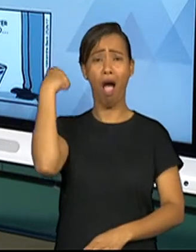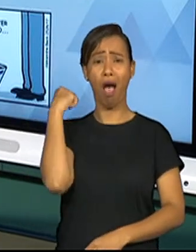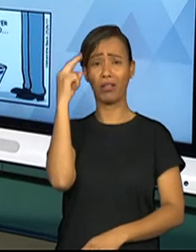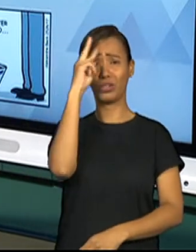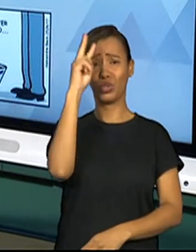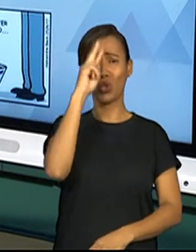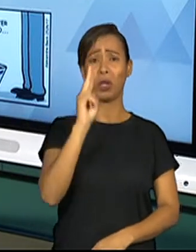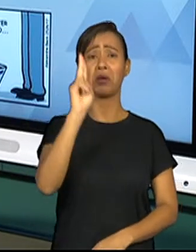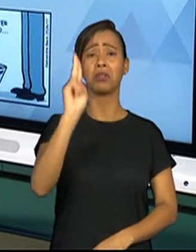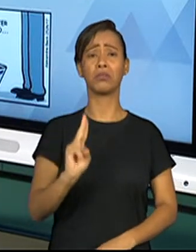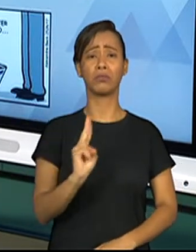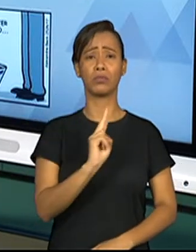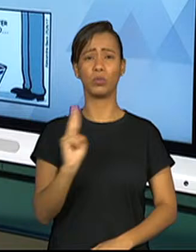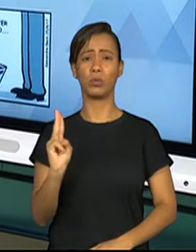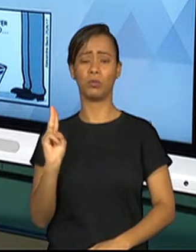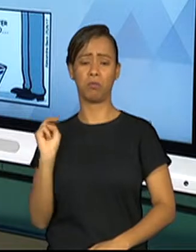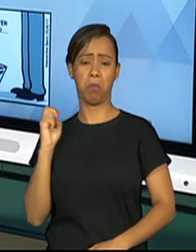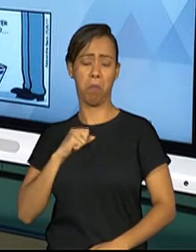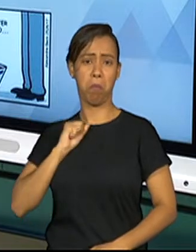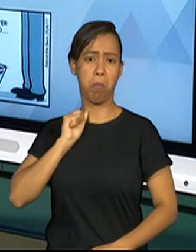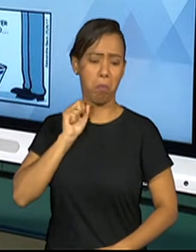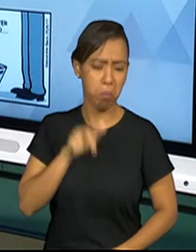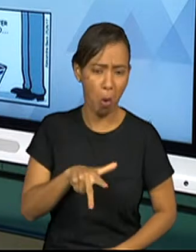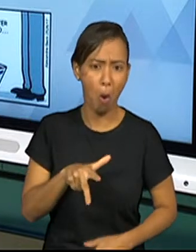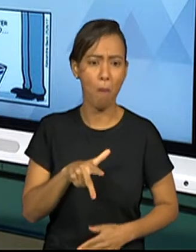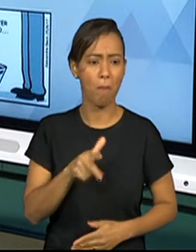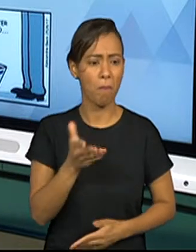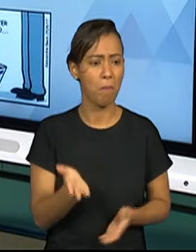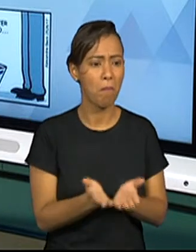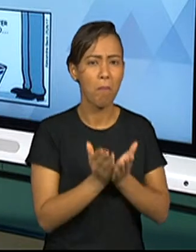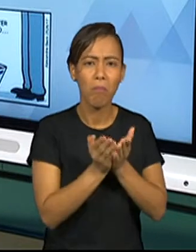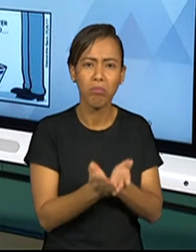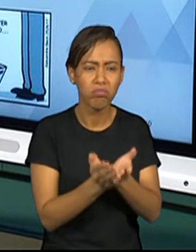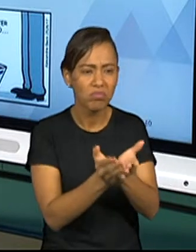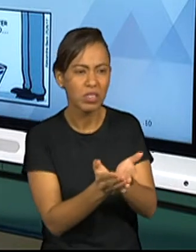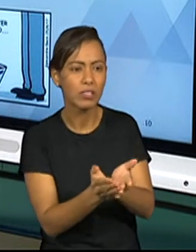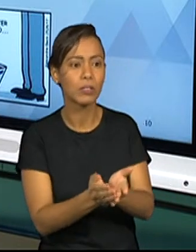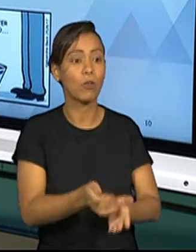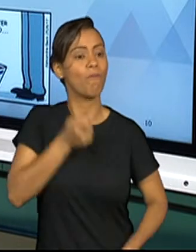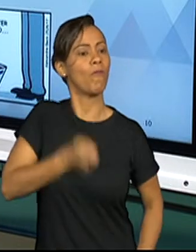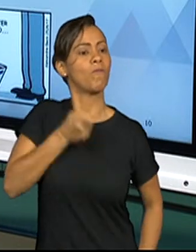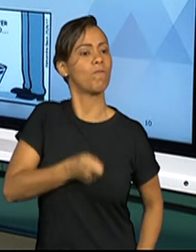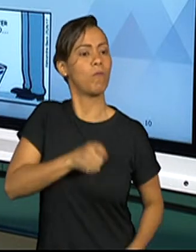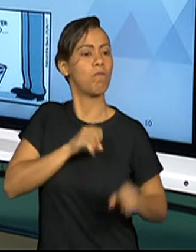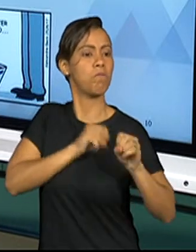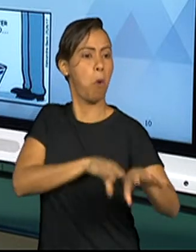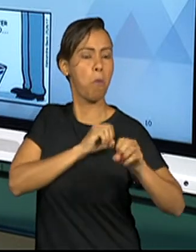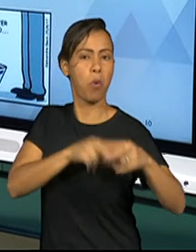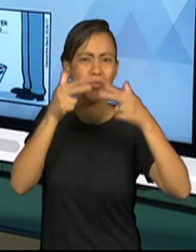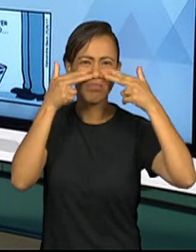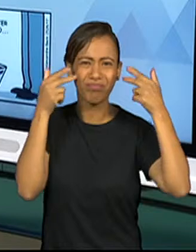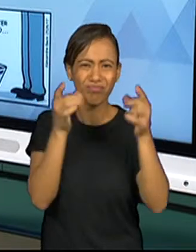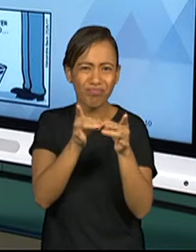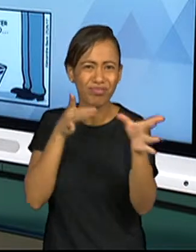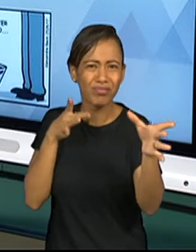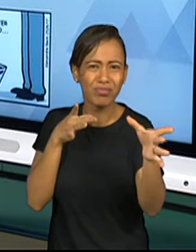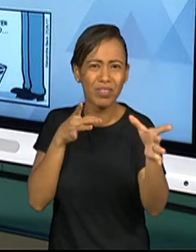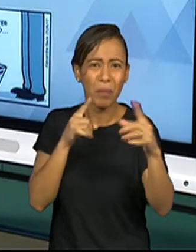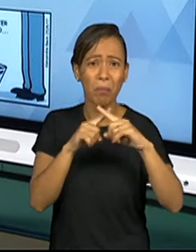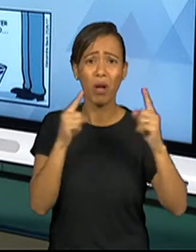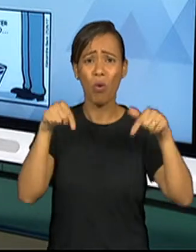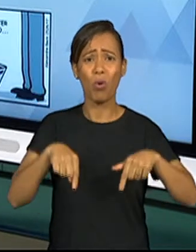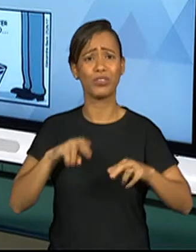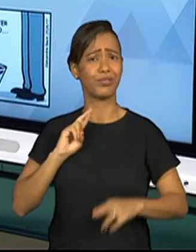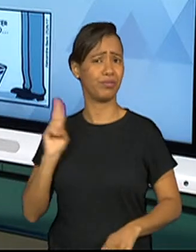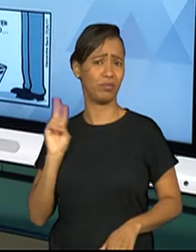aqui para impor a sua religião, para catequizar os índios, e nós estamos hoje no momento que nós precisamos entender quem é esse